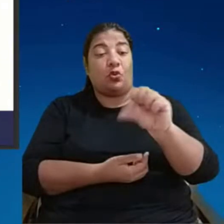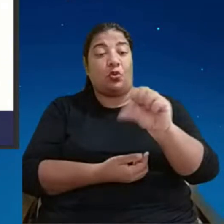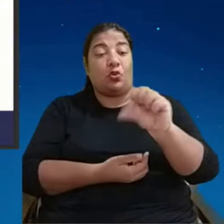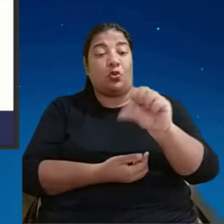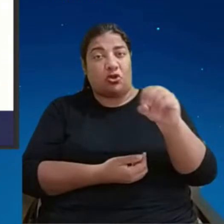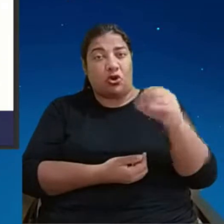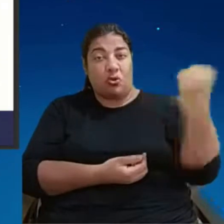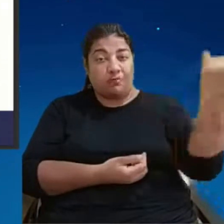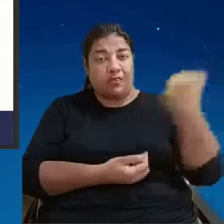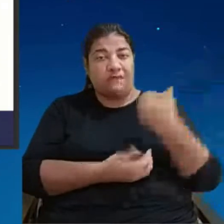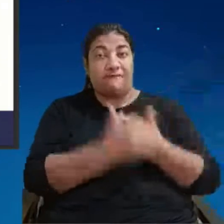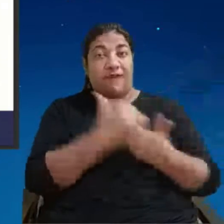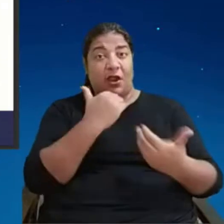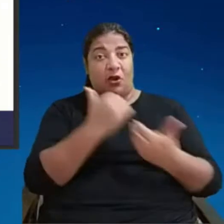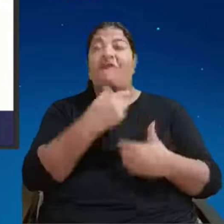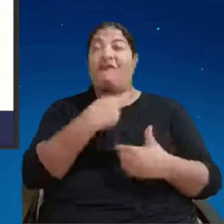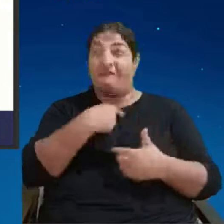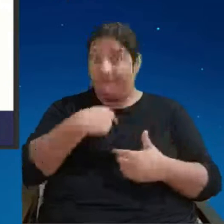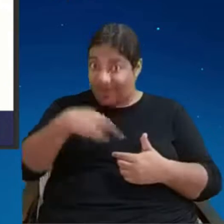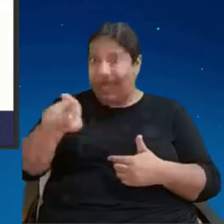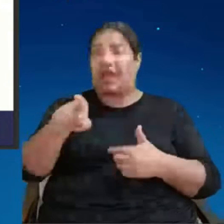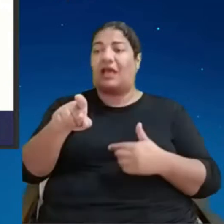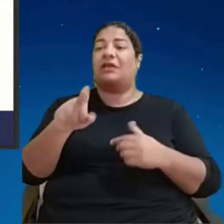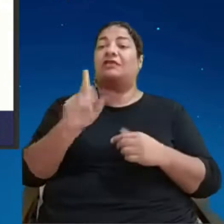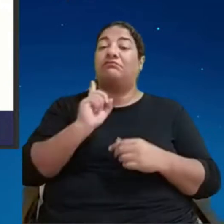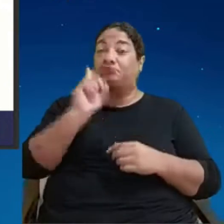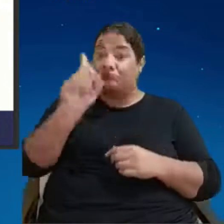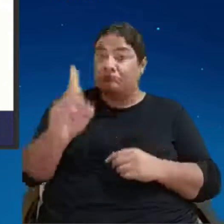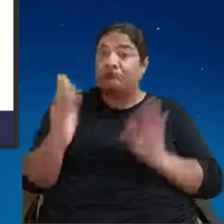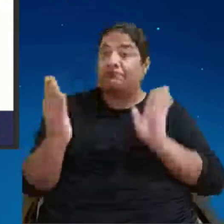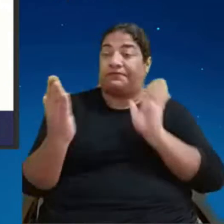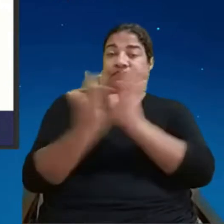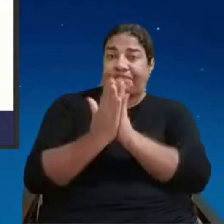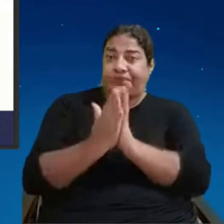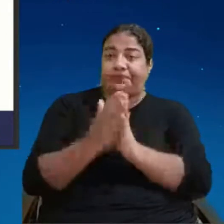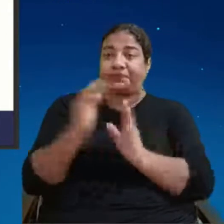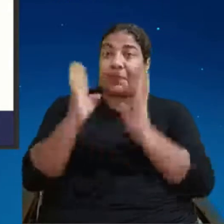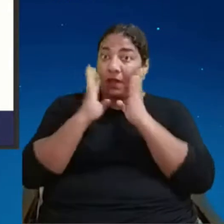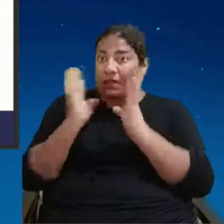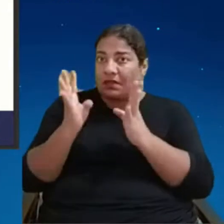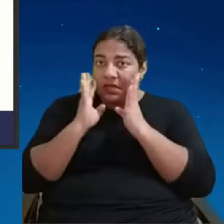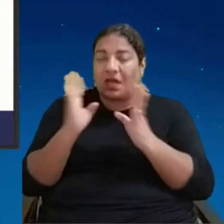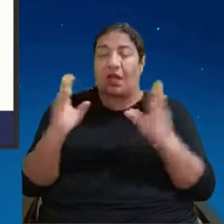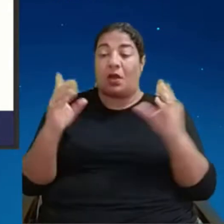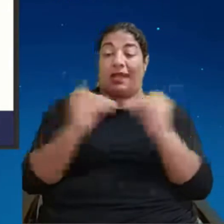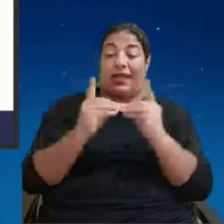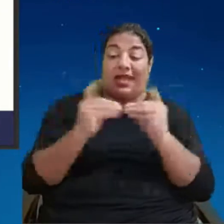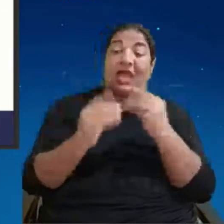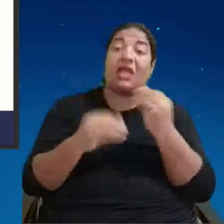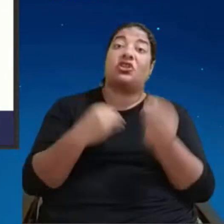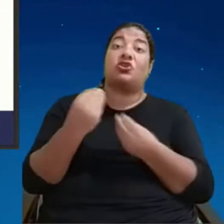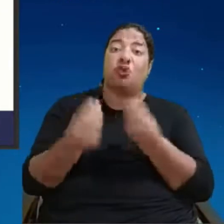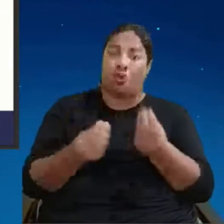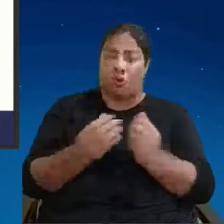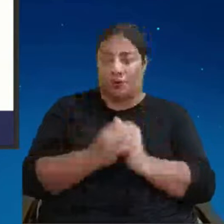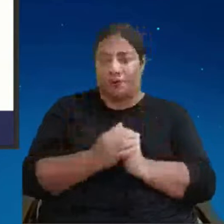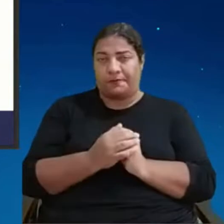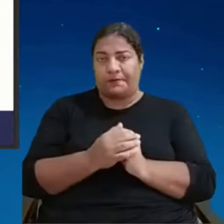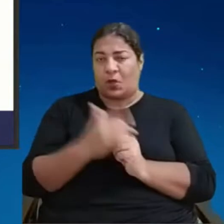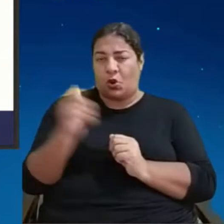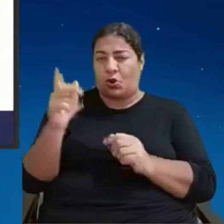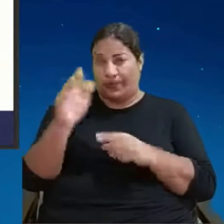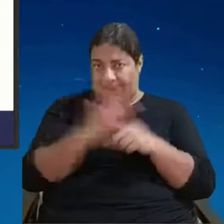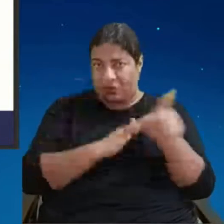na linha de frente, escuta, vê a relação com o cliente, né? Como é que é feito o seu processo seletivo? Eu vejo, às vezes, o cliente